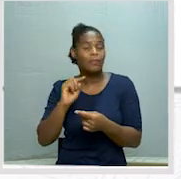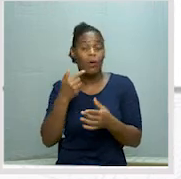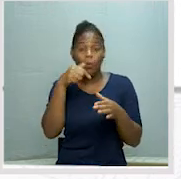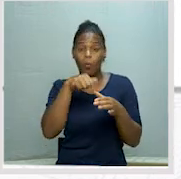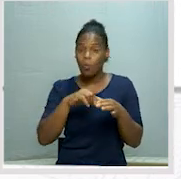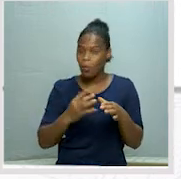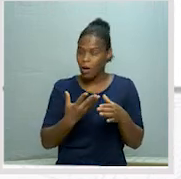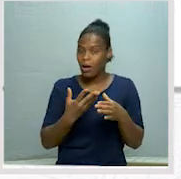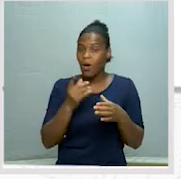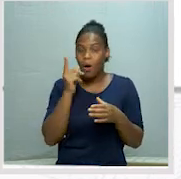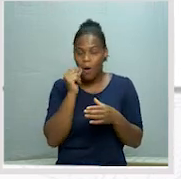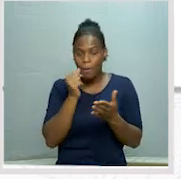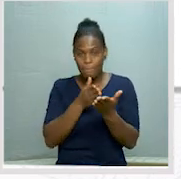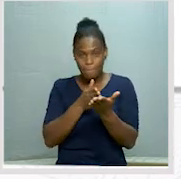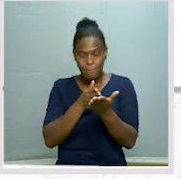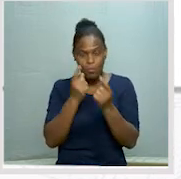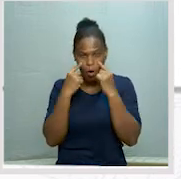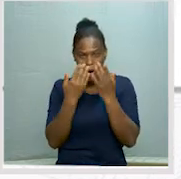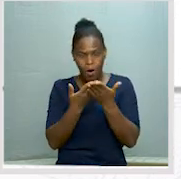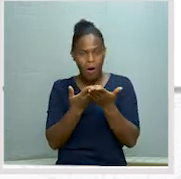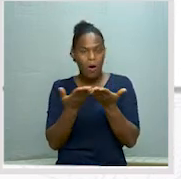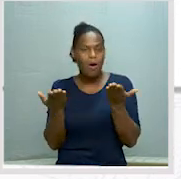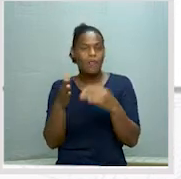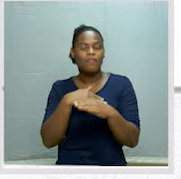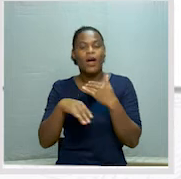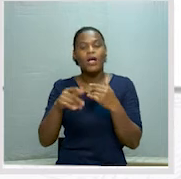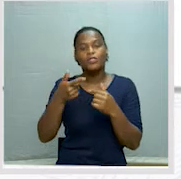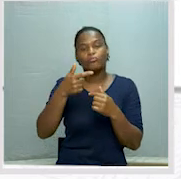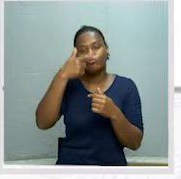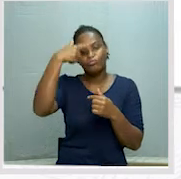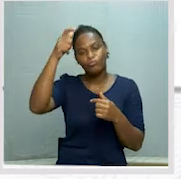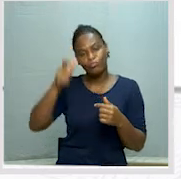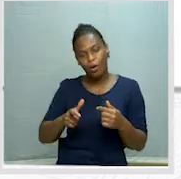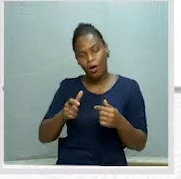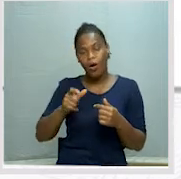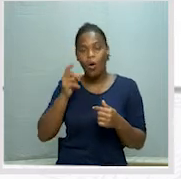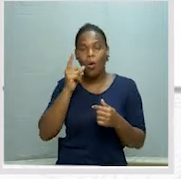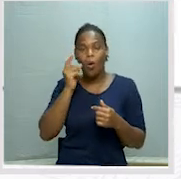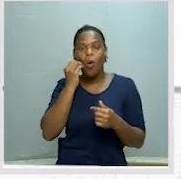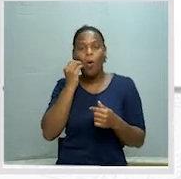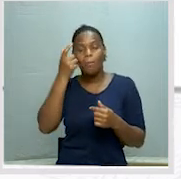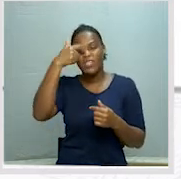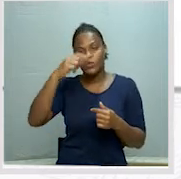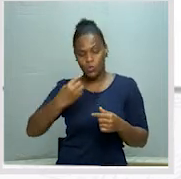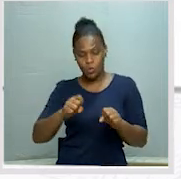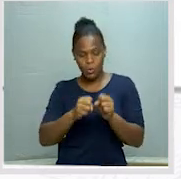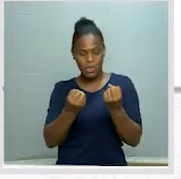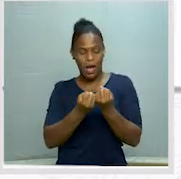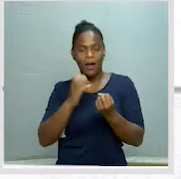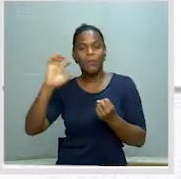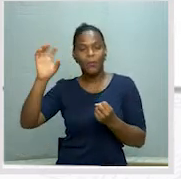indispensável através do qual o homem manifesta e realiza sua humanidade enquanto ser social